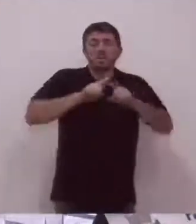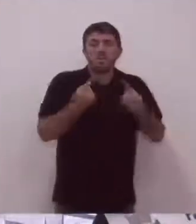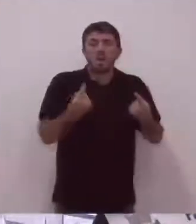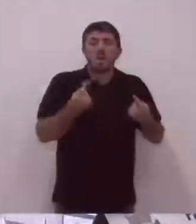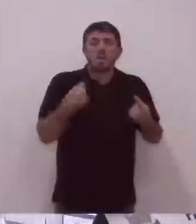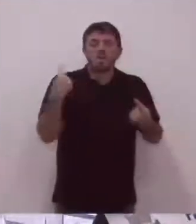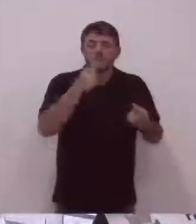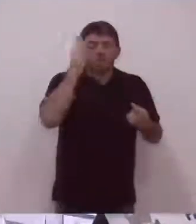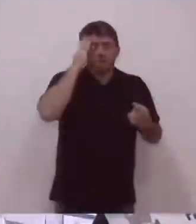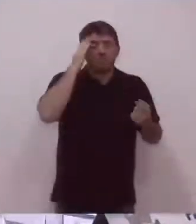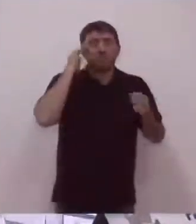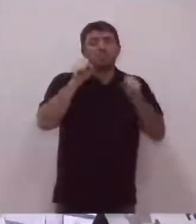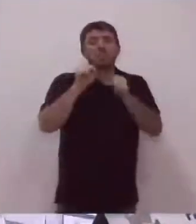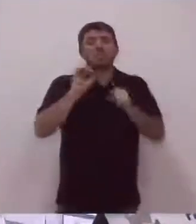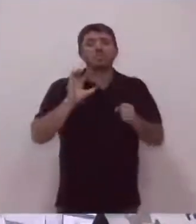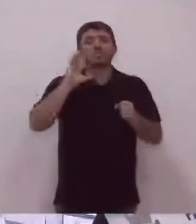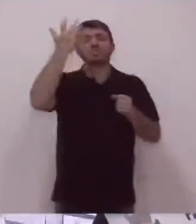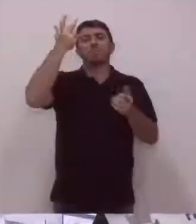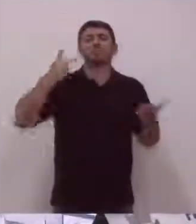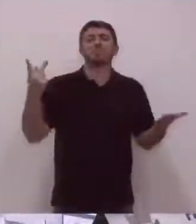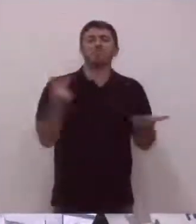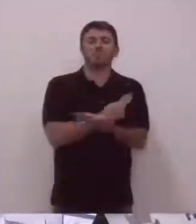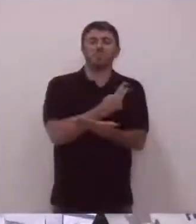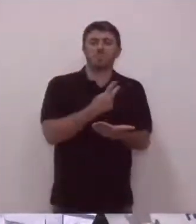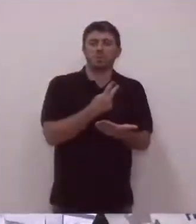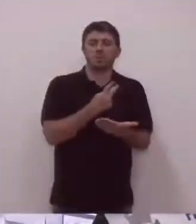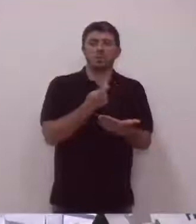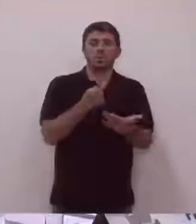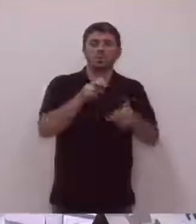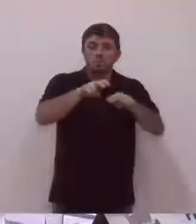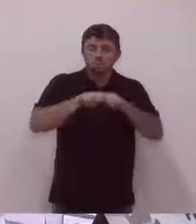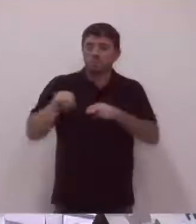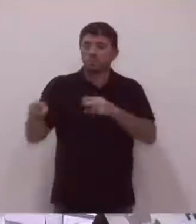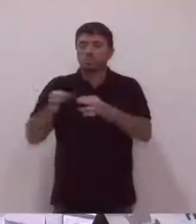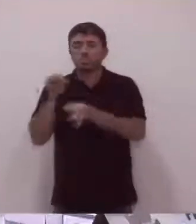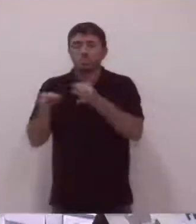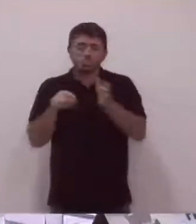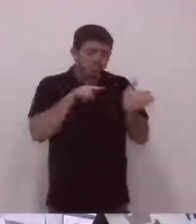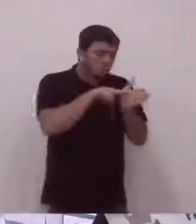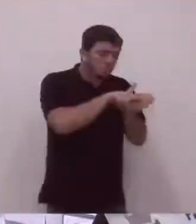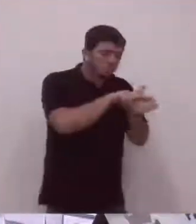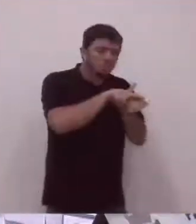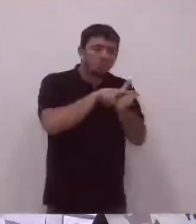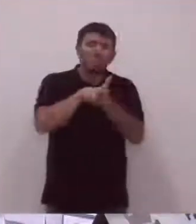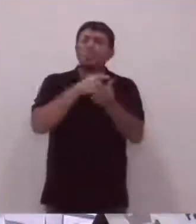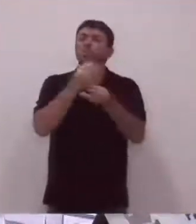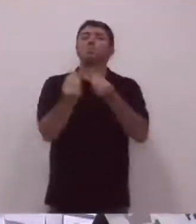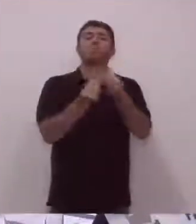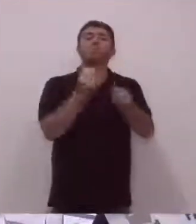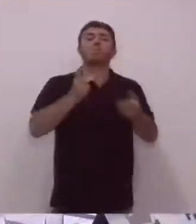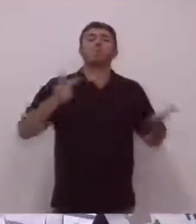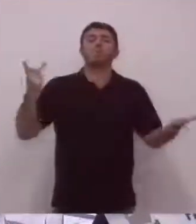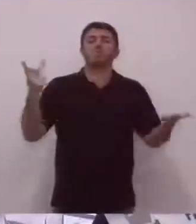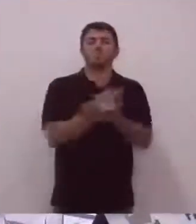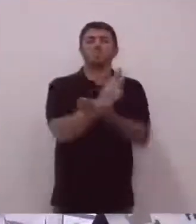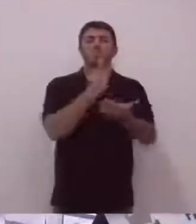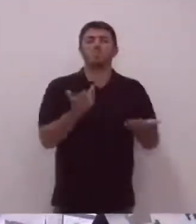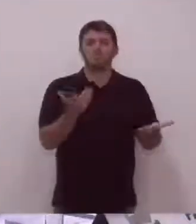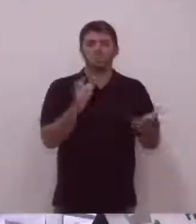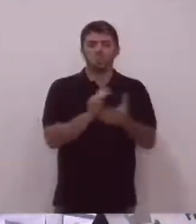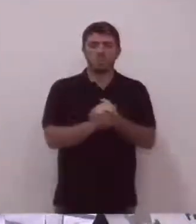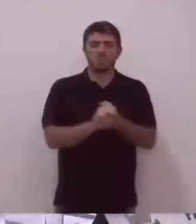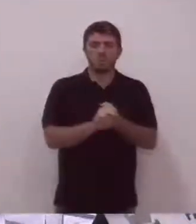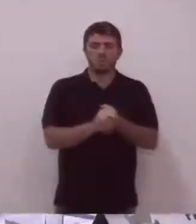administradores, secretários, né? Por isso há de se apurar em que condição foi esse erro. Né? Assim, se houve má fé, por